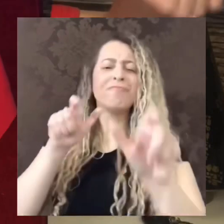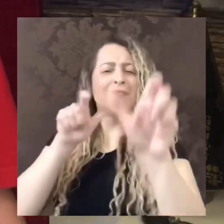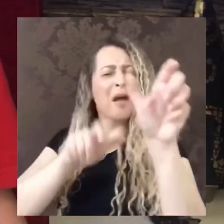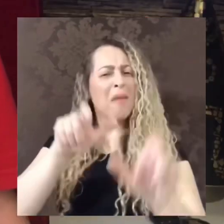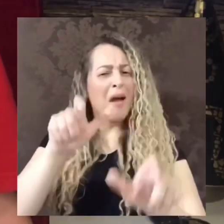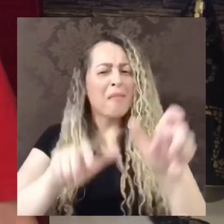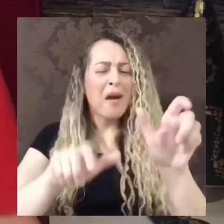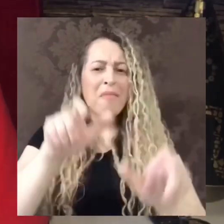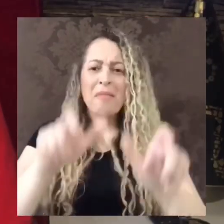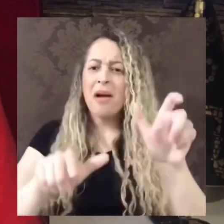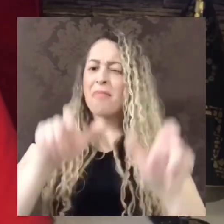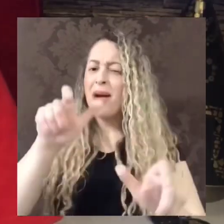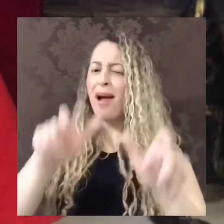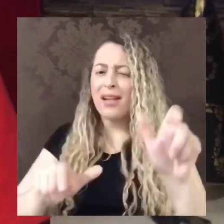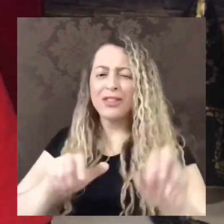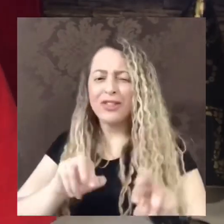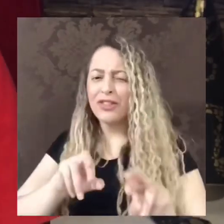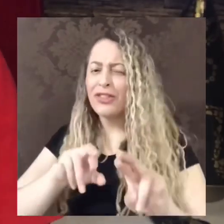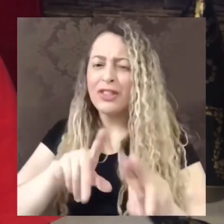diferente é